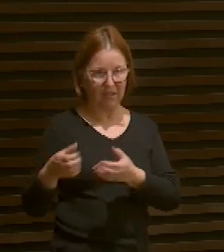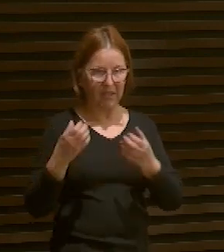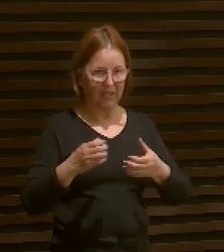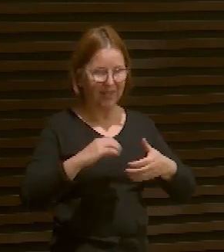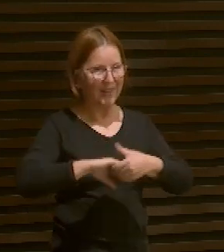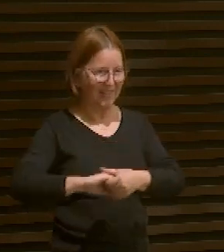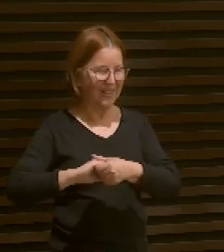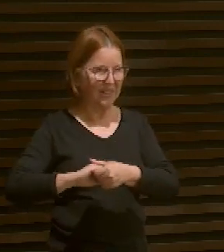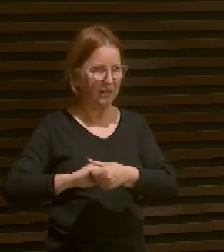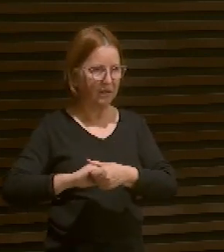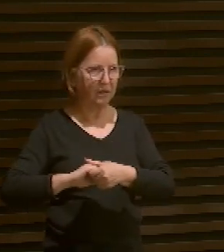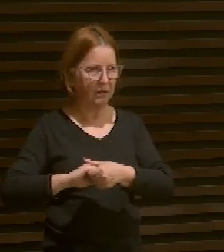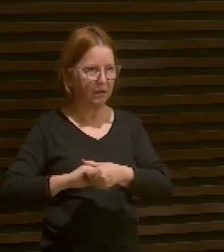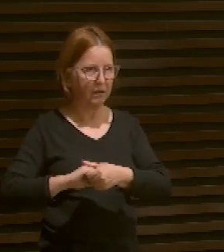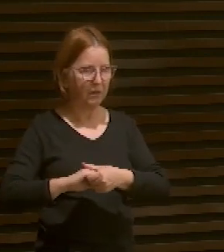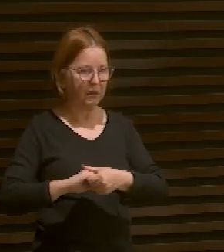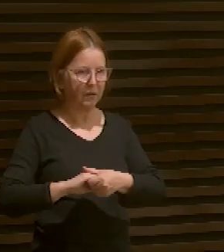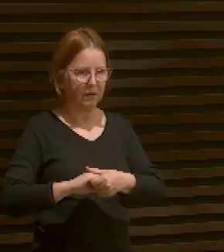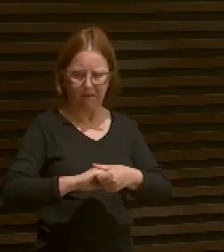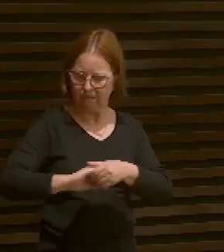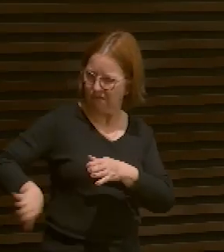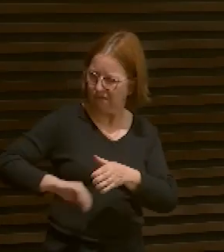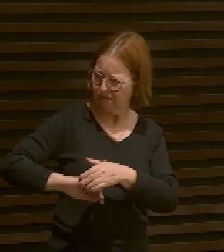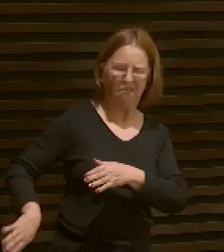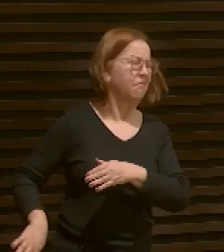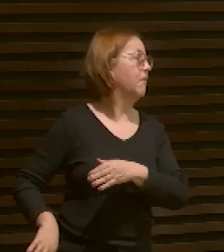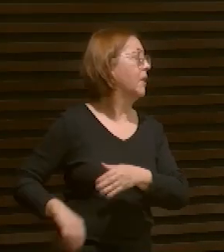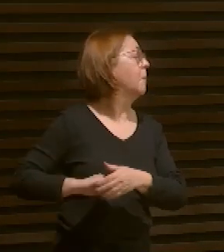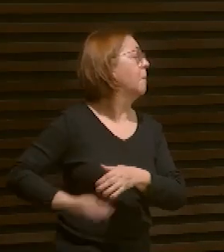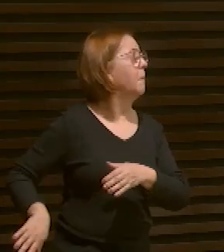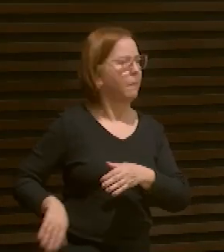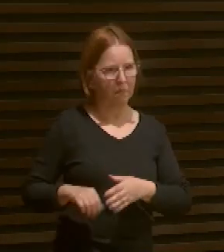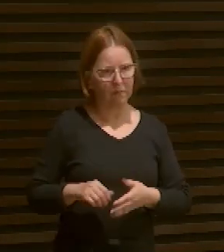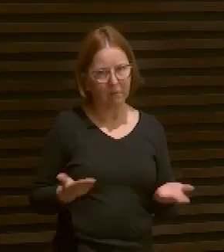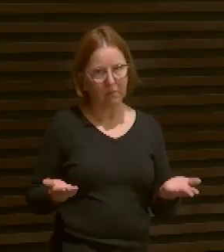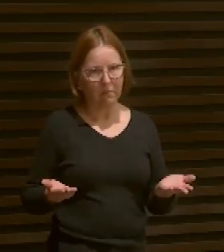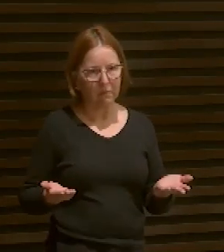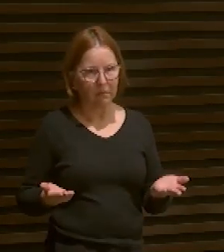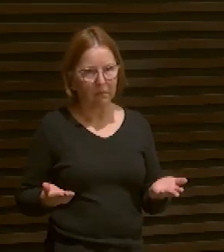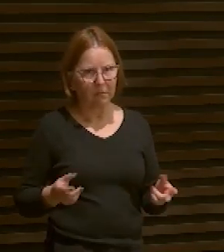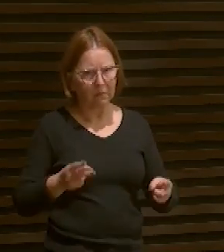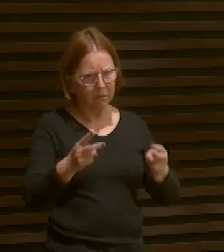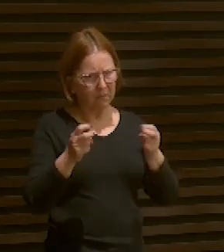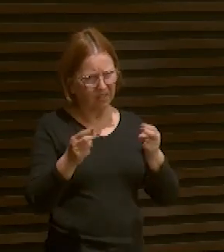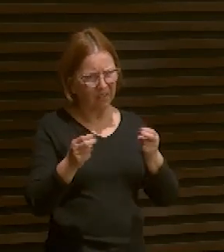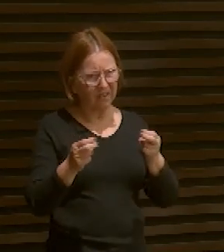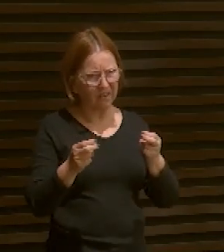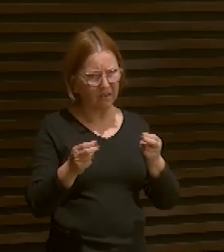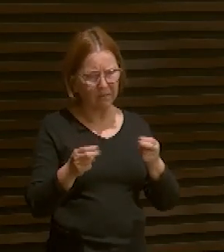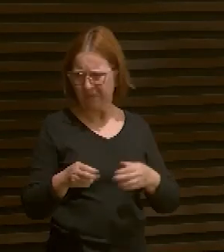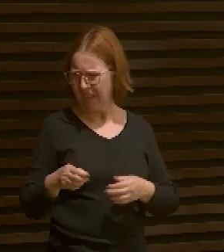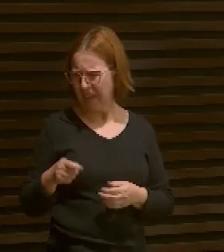dele, e ele tirando a mão para não pegar na mão do filho. Dá licença, o pai está conversando, dá